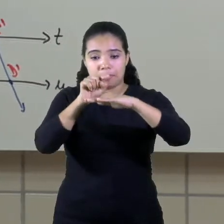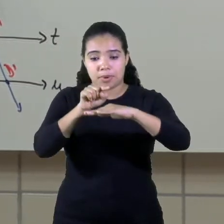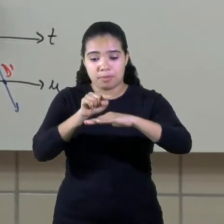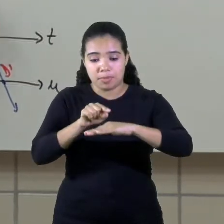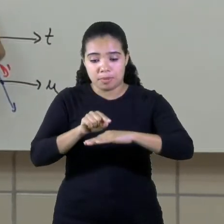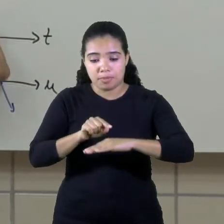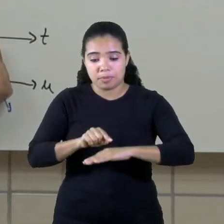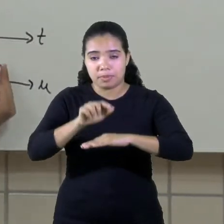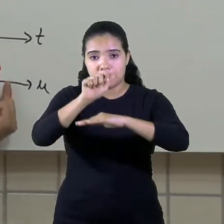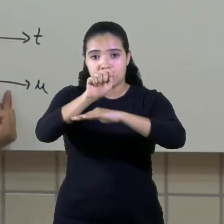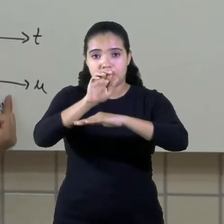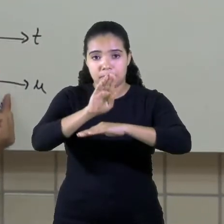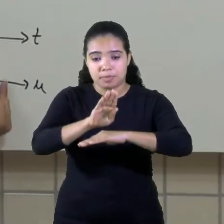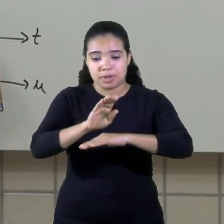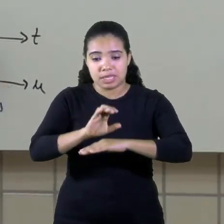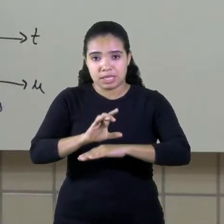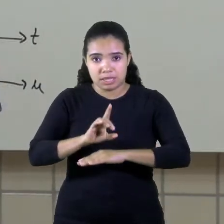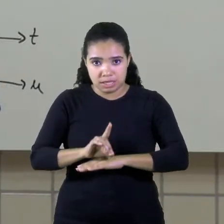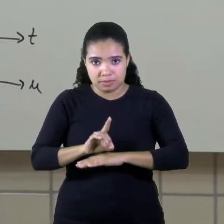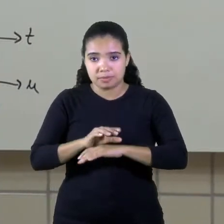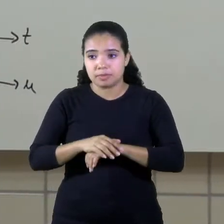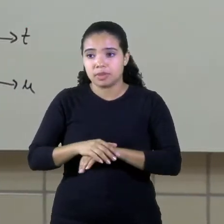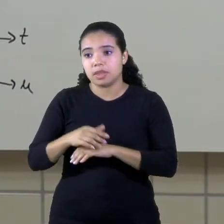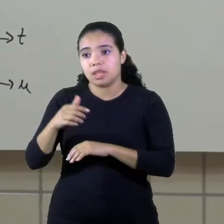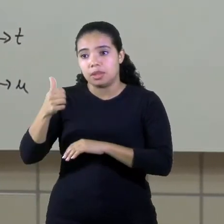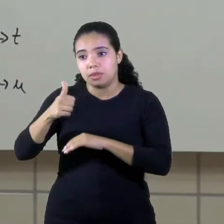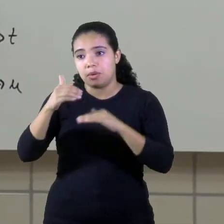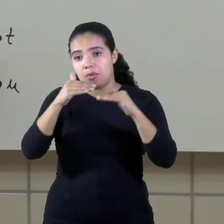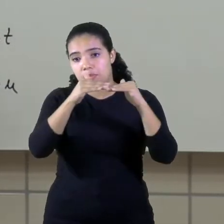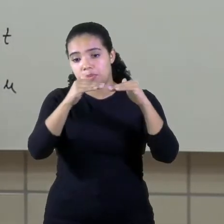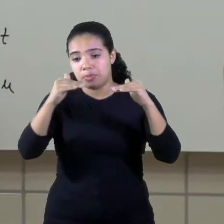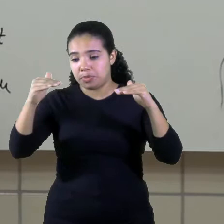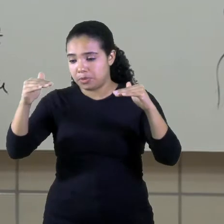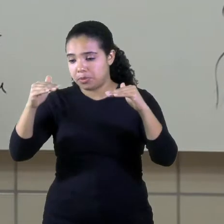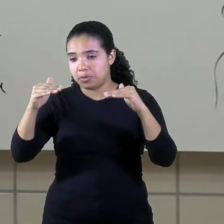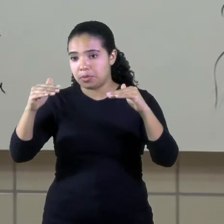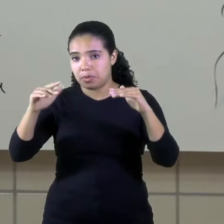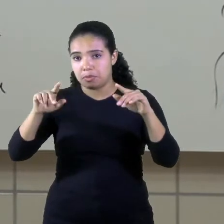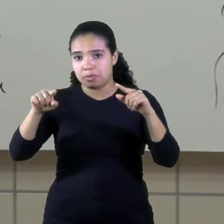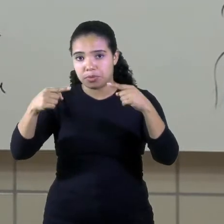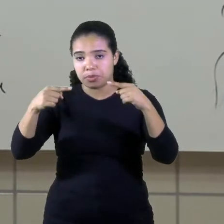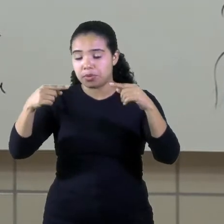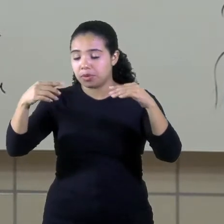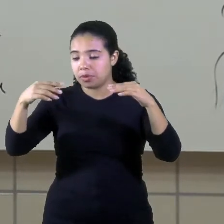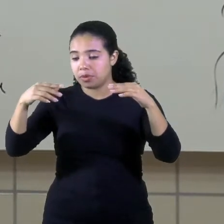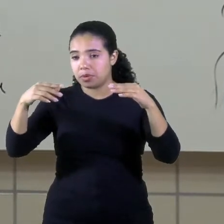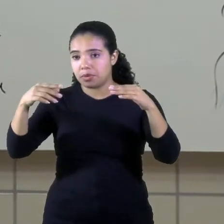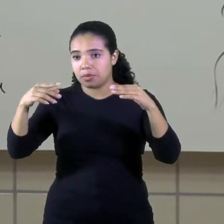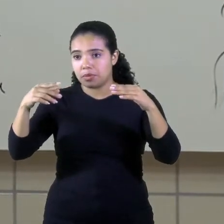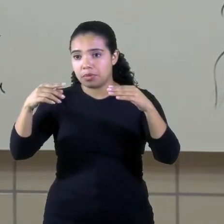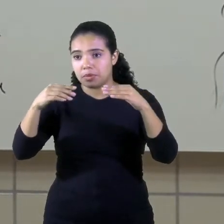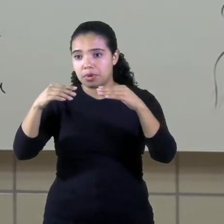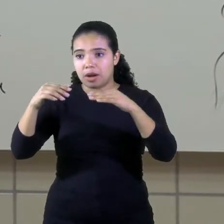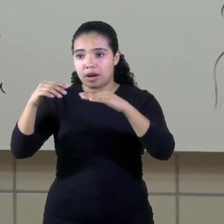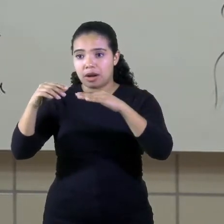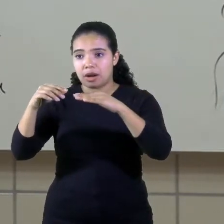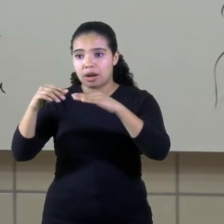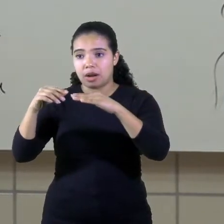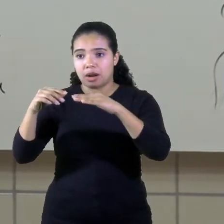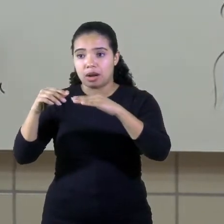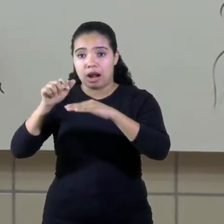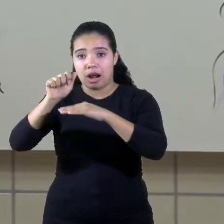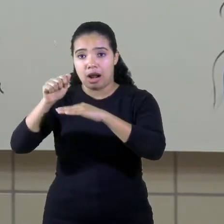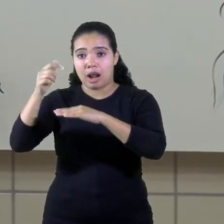minha segunda reta transversal, ou seja, na que está em direção oposta às paralelas, eu tenho o ponto A',